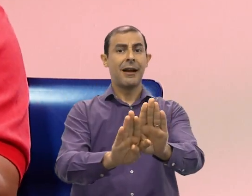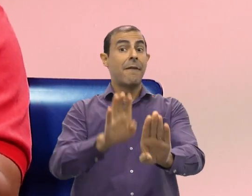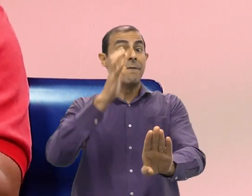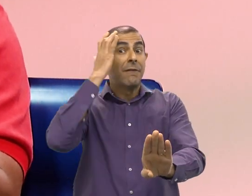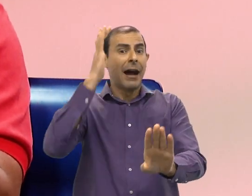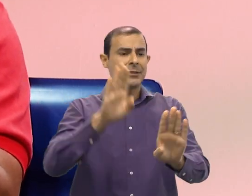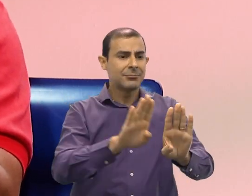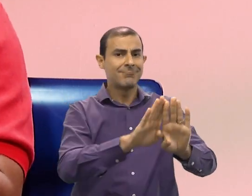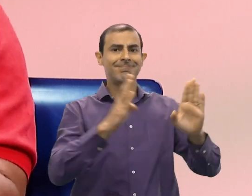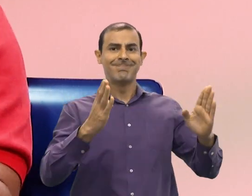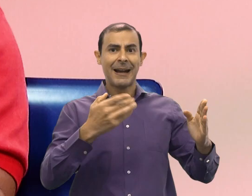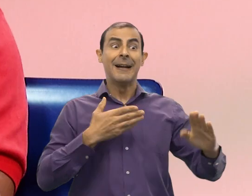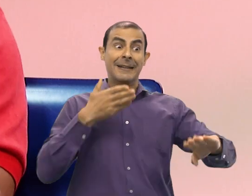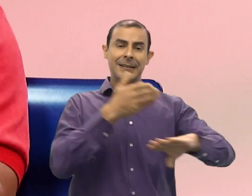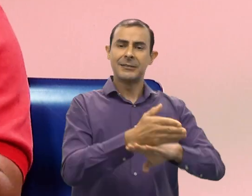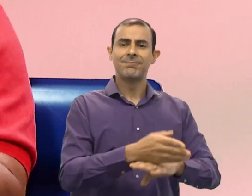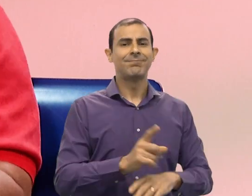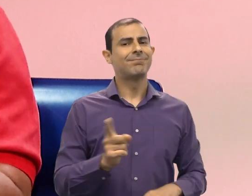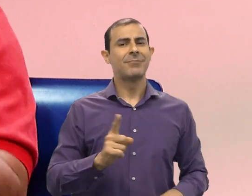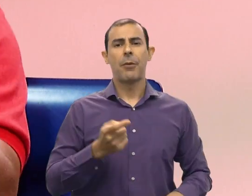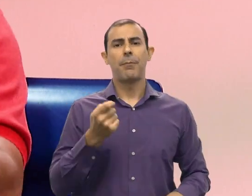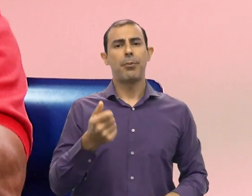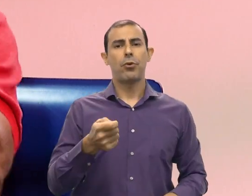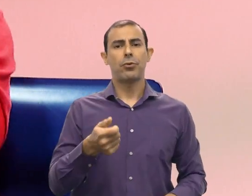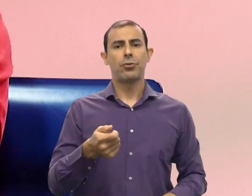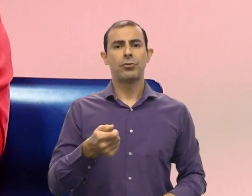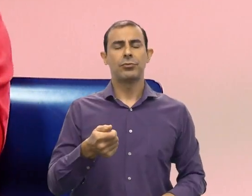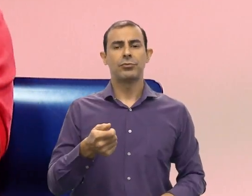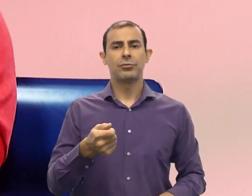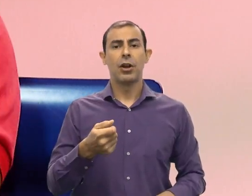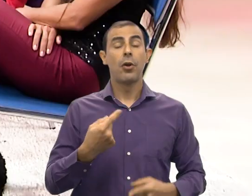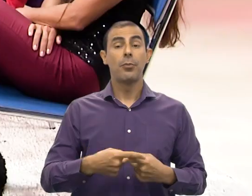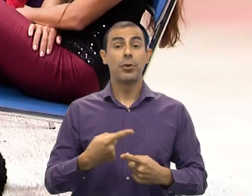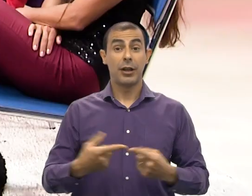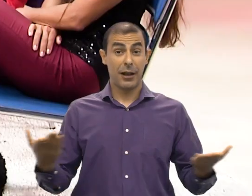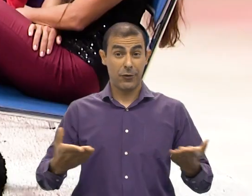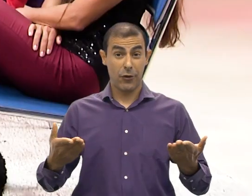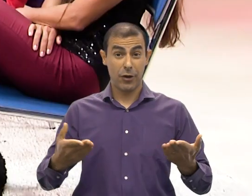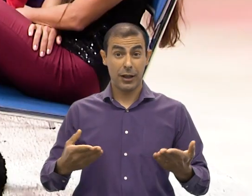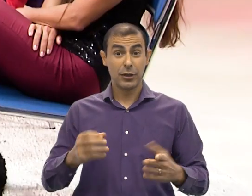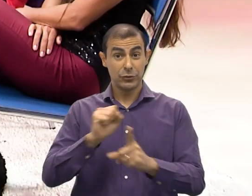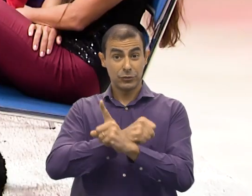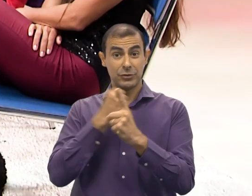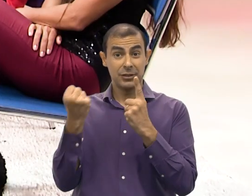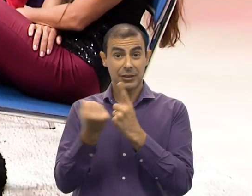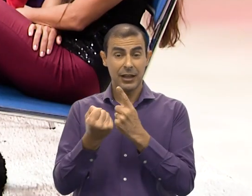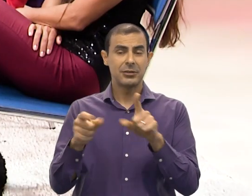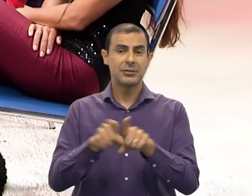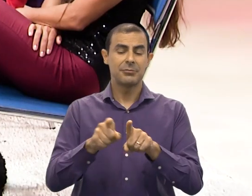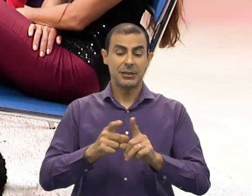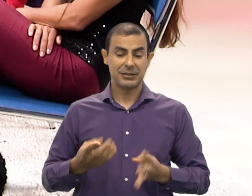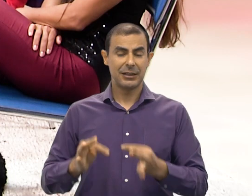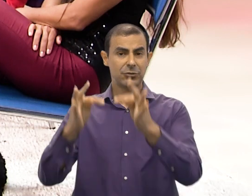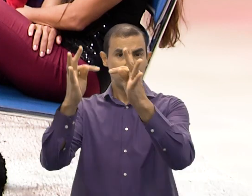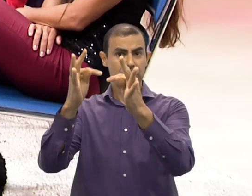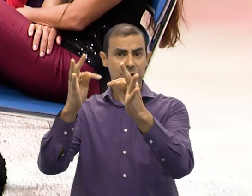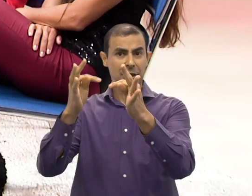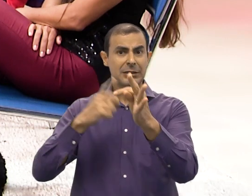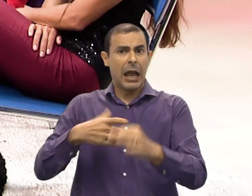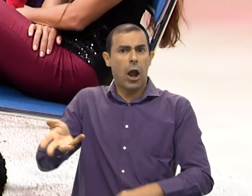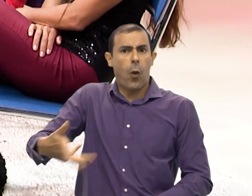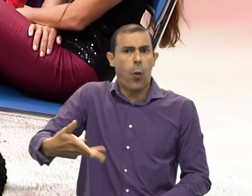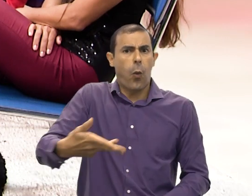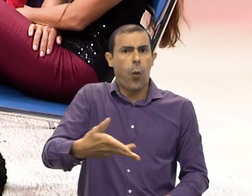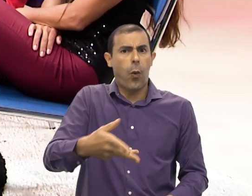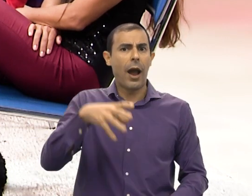portas abertas. Porque a celeridade com que qual se toca a vida e com o advento da tecnologia, que faz com que tudo